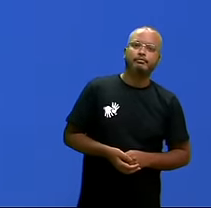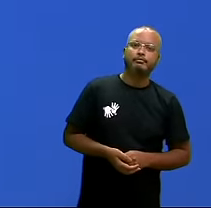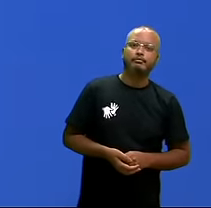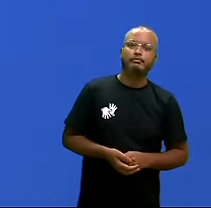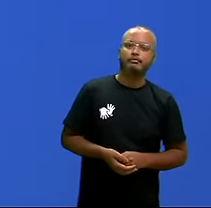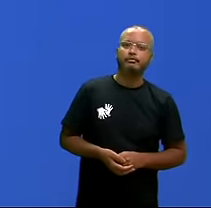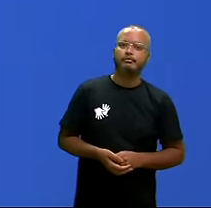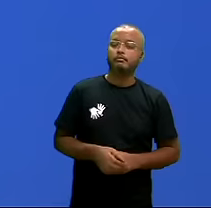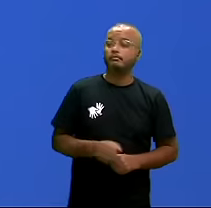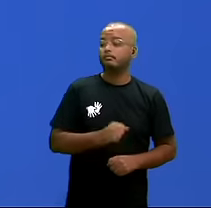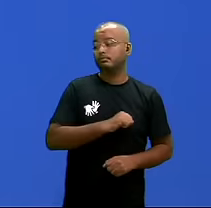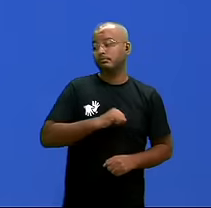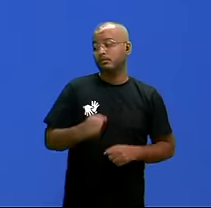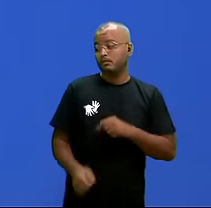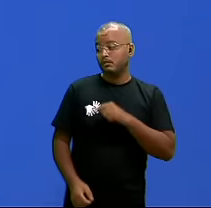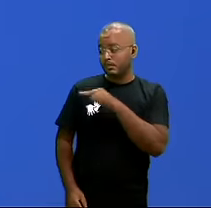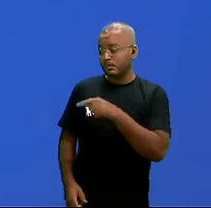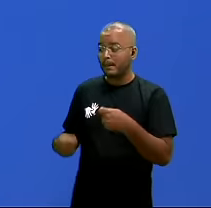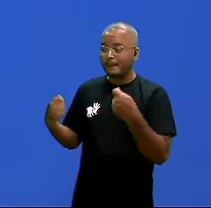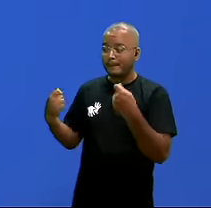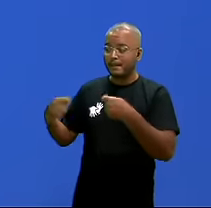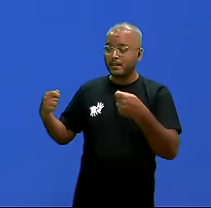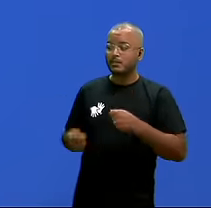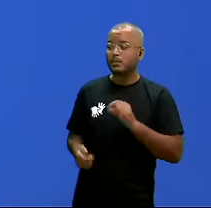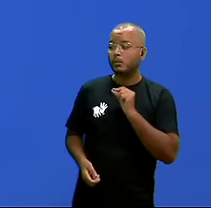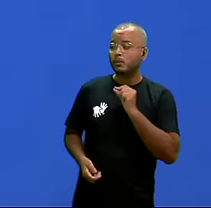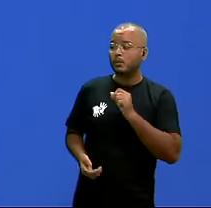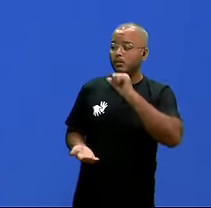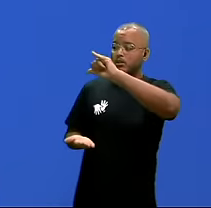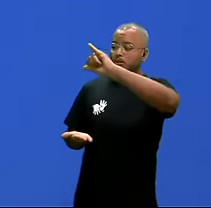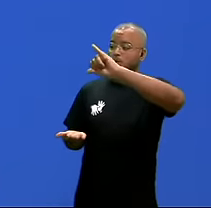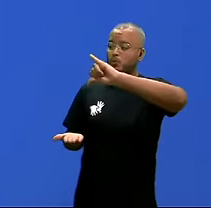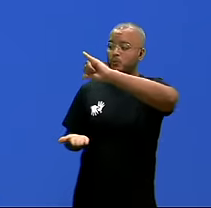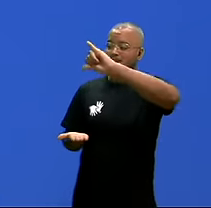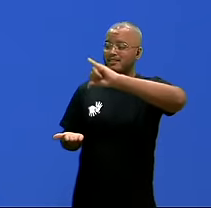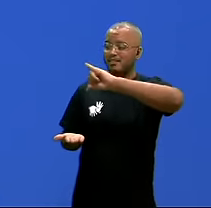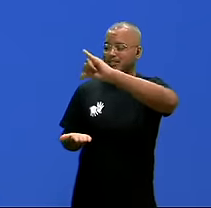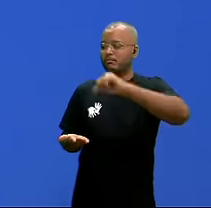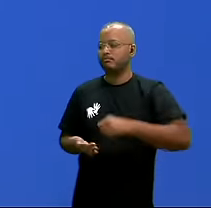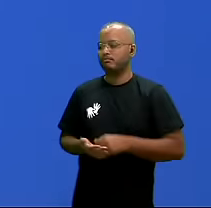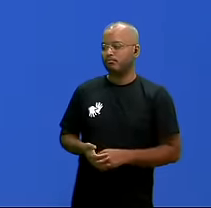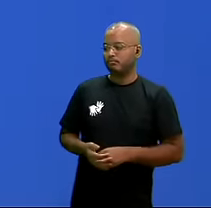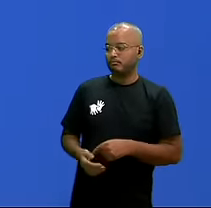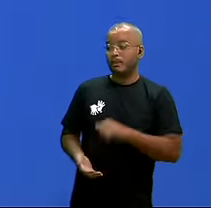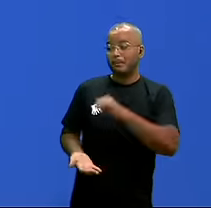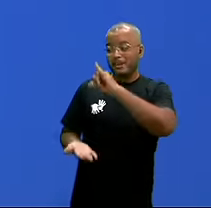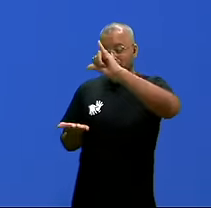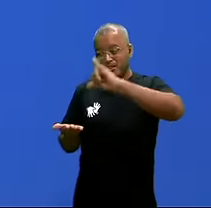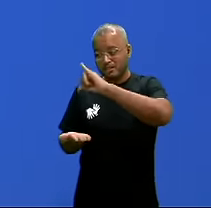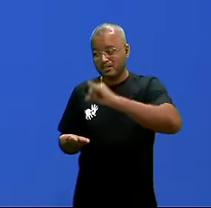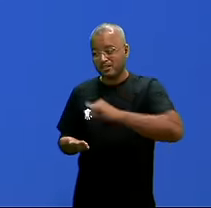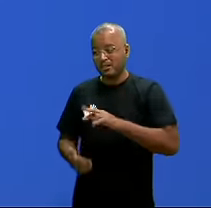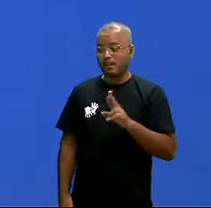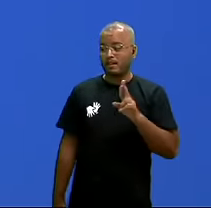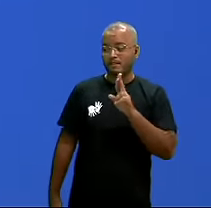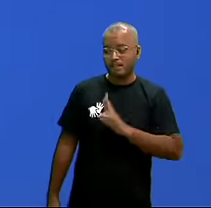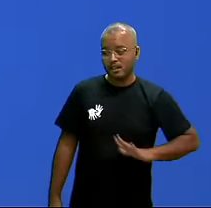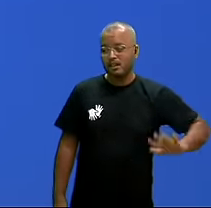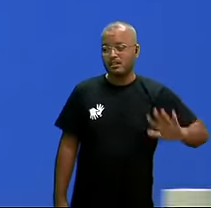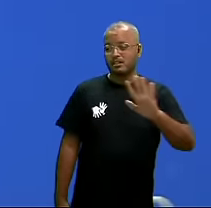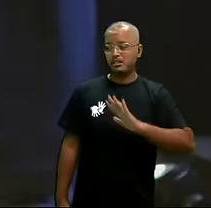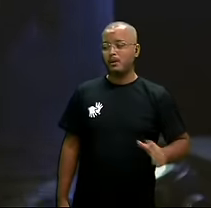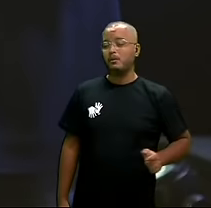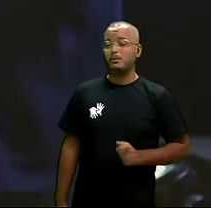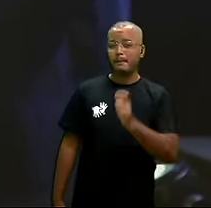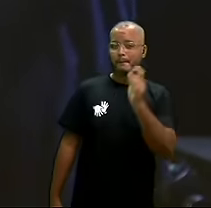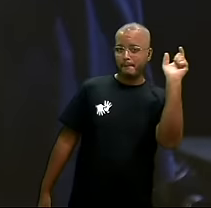Olha para teu vizinho e diga para ele assim: você não precisa ser polido. Você precisa de azeite, você precisa de óleo, você precisa de revelação, você precisa de